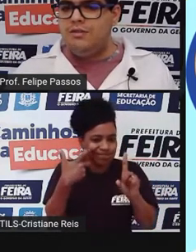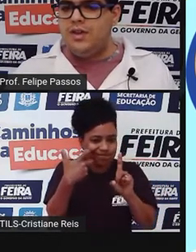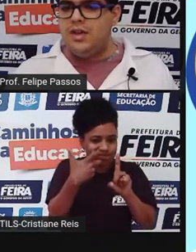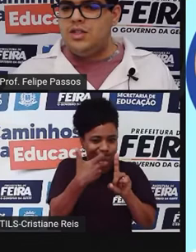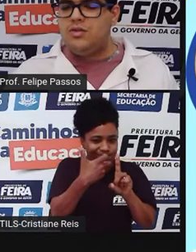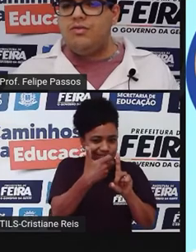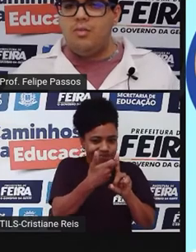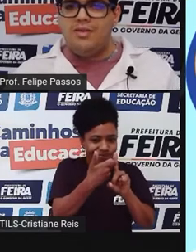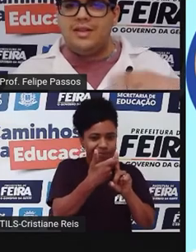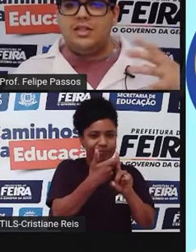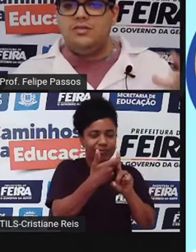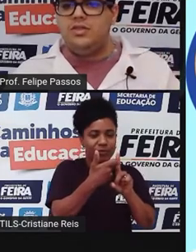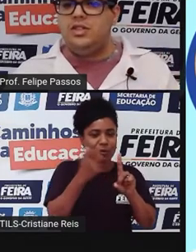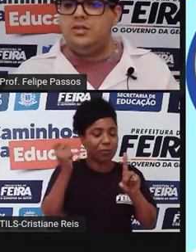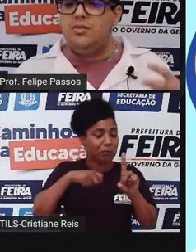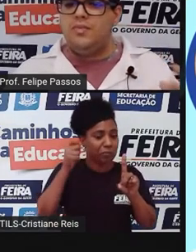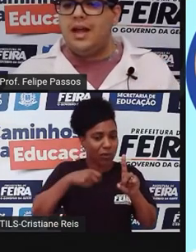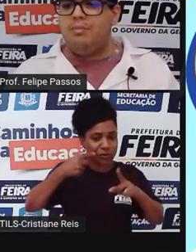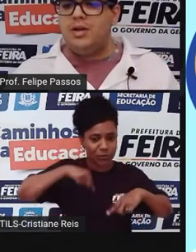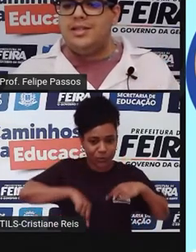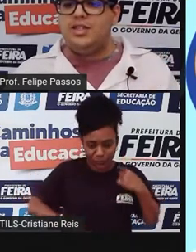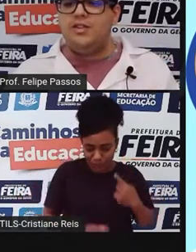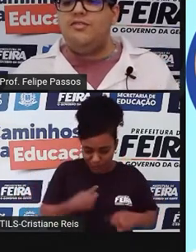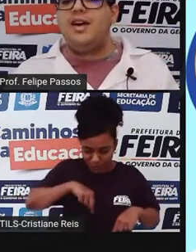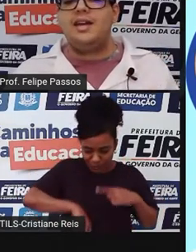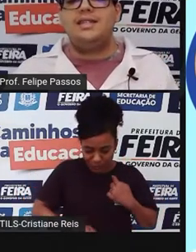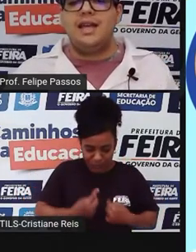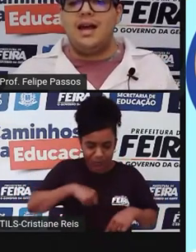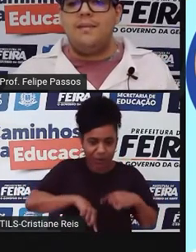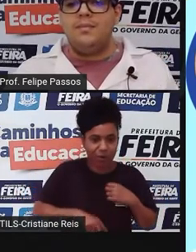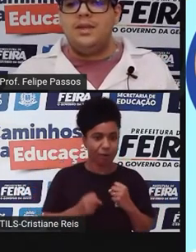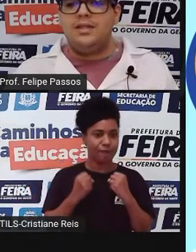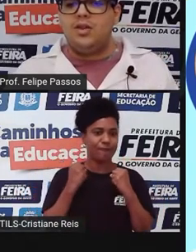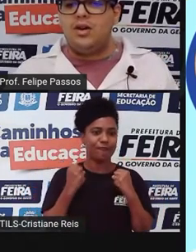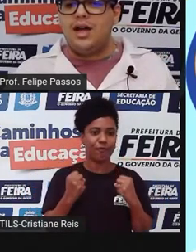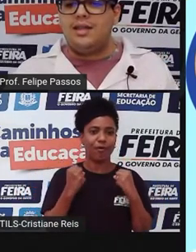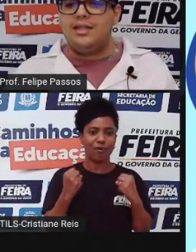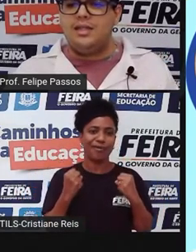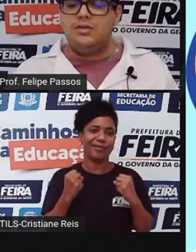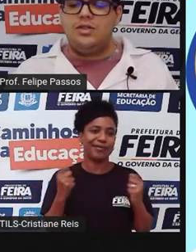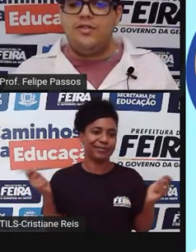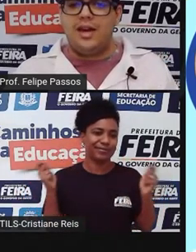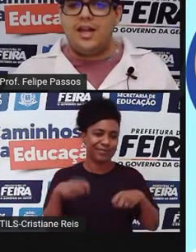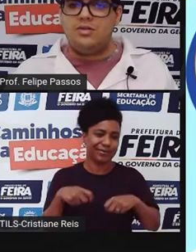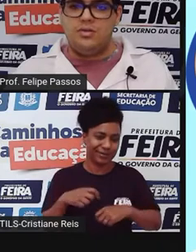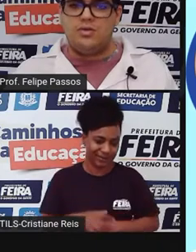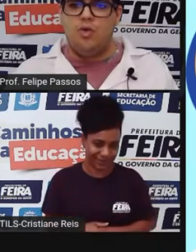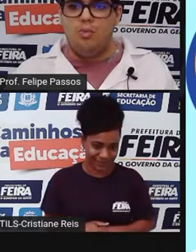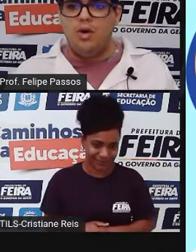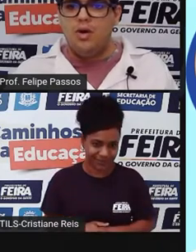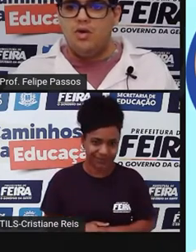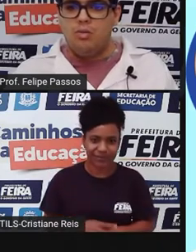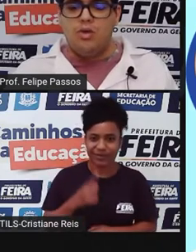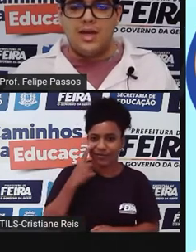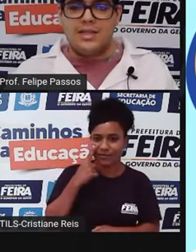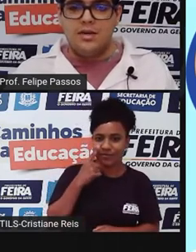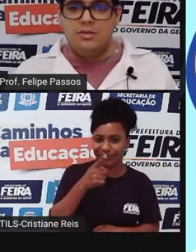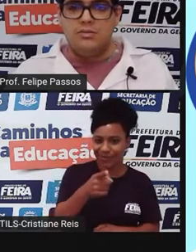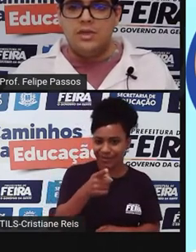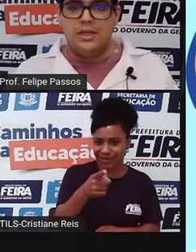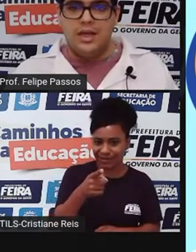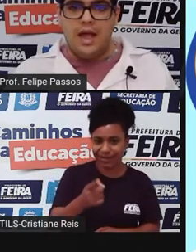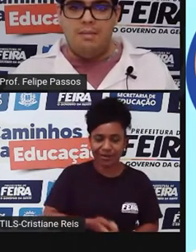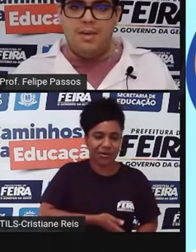se divide, conforme ela vai se dividindo, ela pode se diferenciar, se tornar tecidos diferentes do nosso corpo, como o